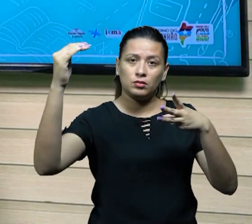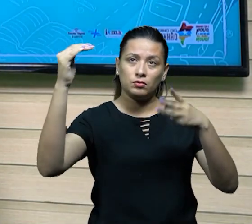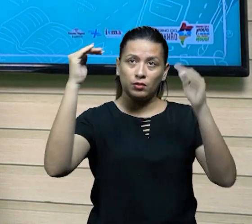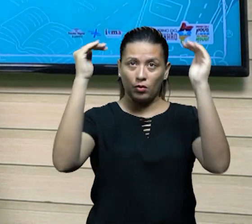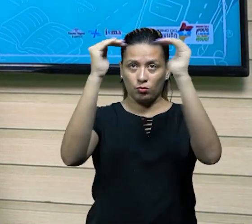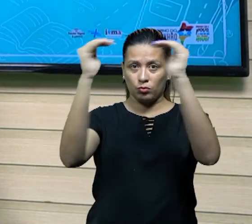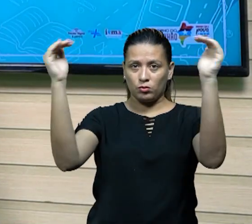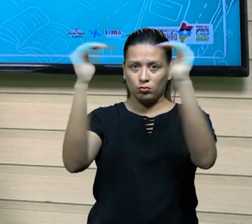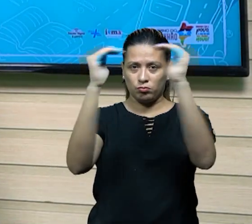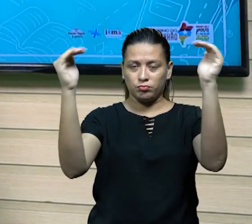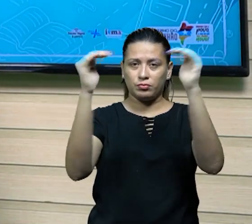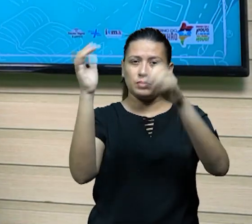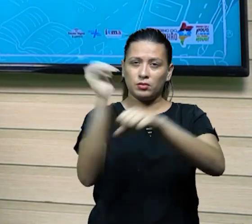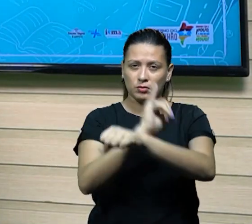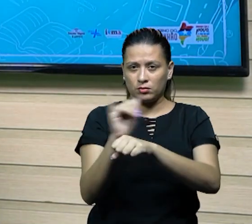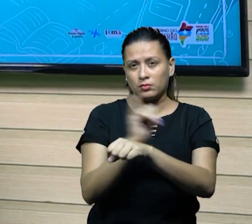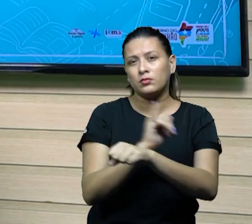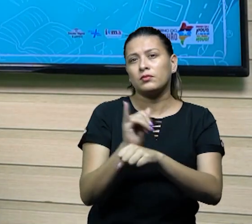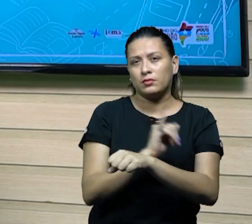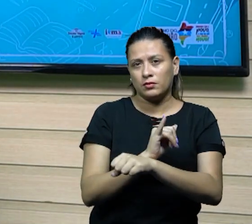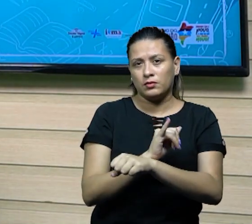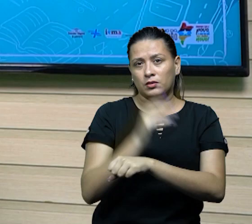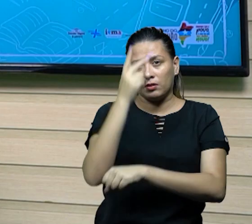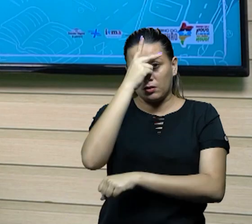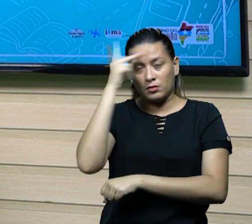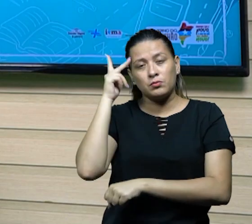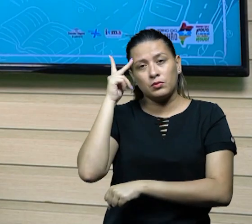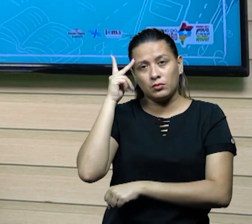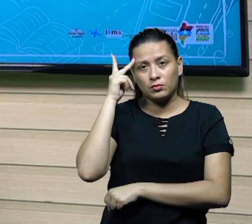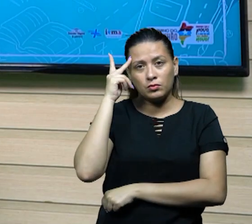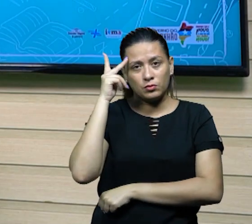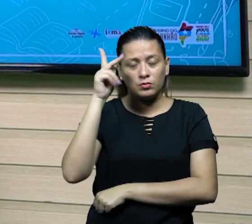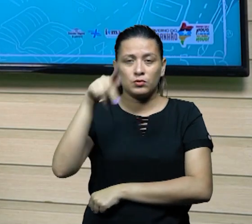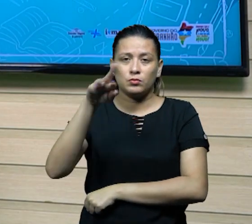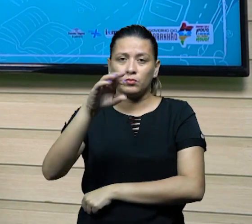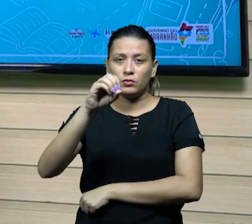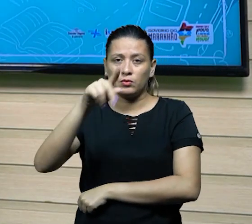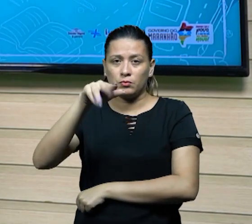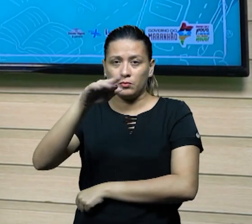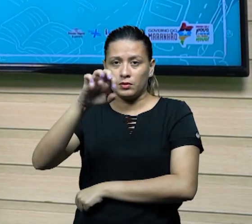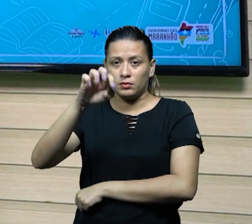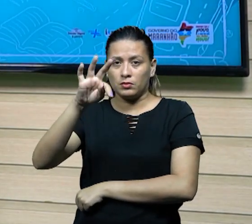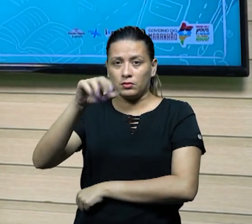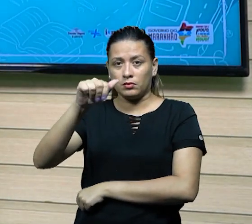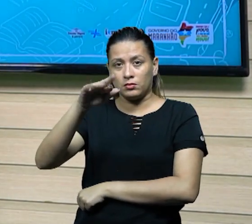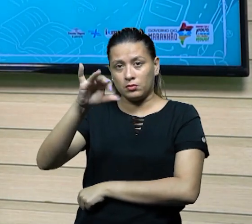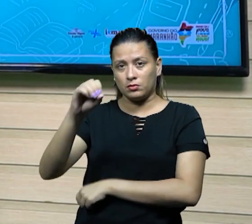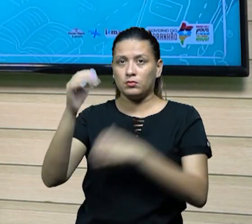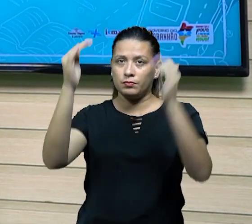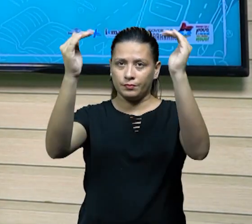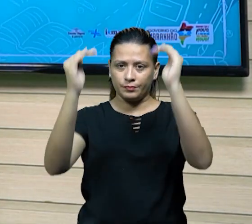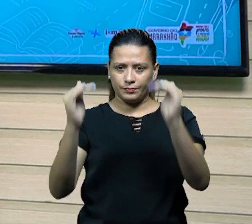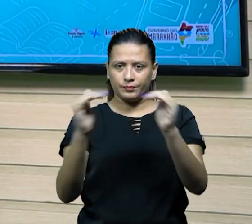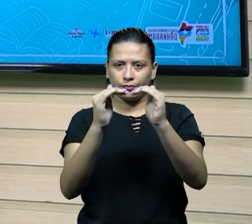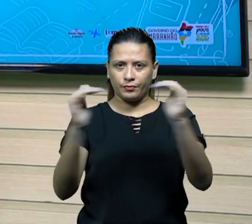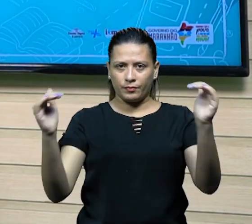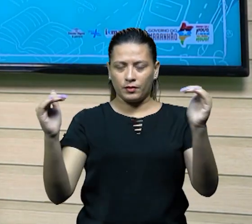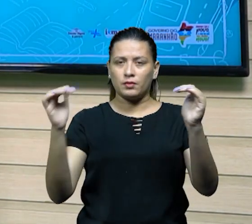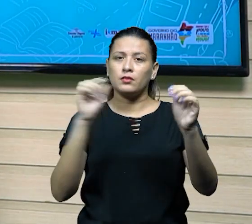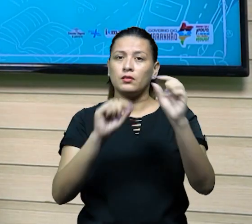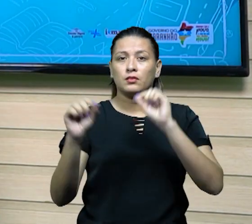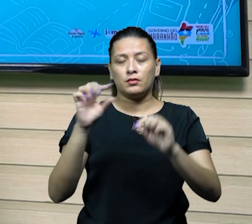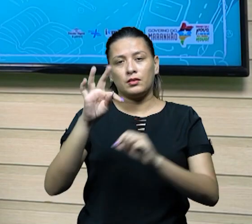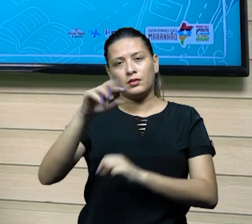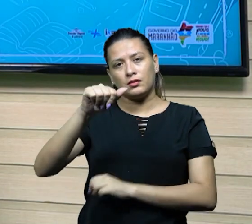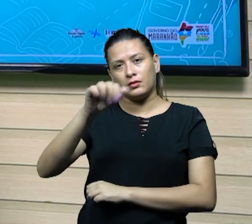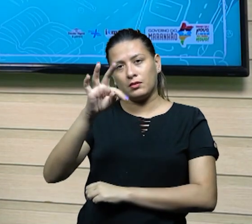É muito importante que a gente entenda que toda e qualquer empresa ela tem 3 níveis. Quais são os níveis? O do topo, o máximo, que é o nível estratégico, que